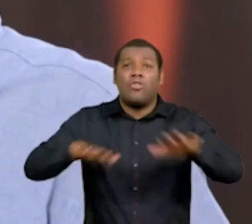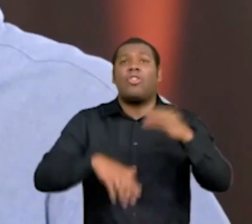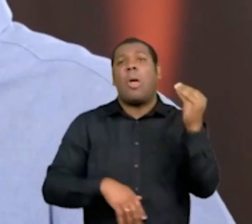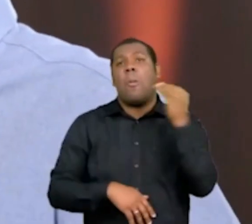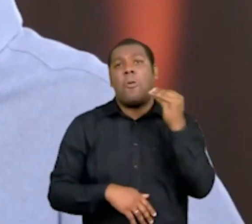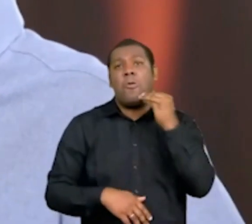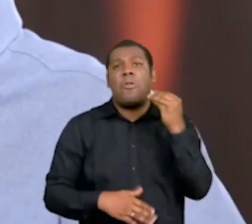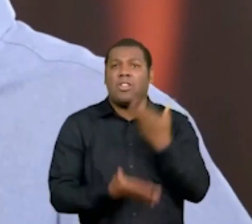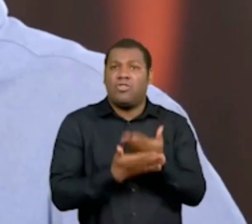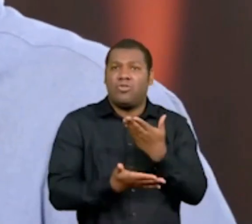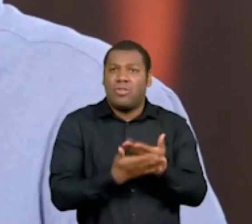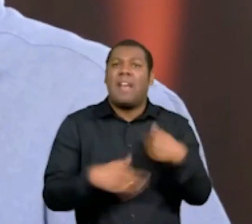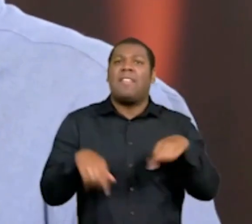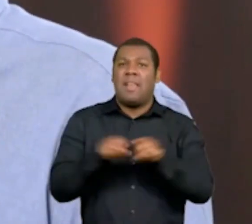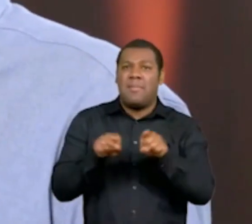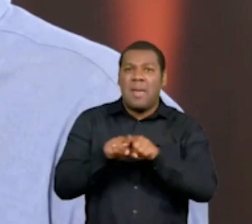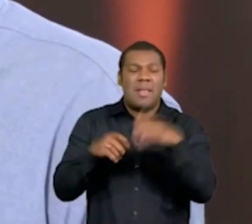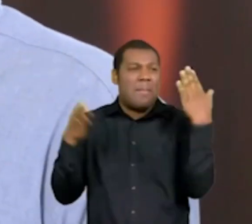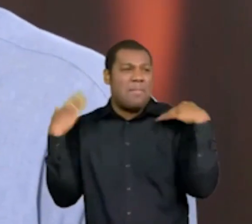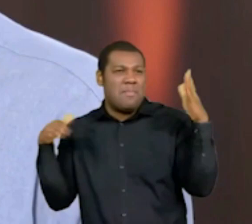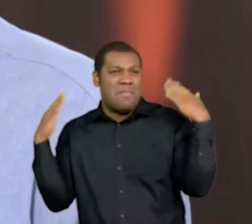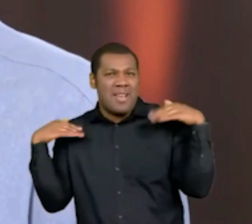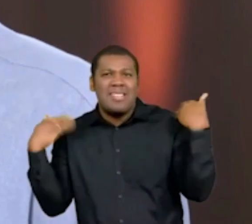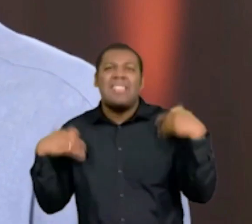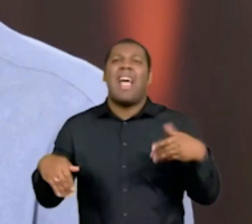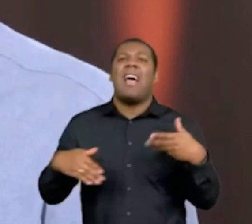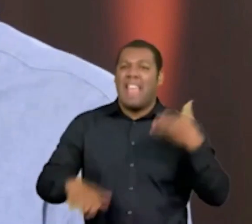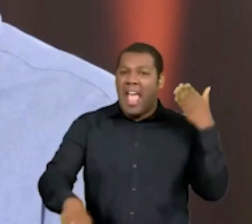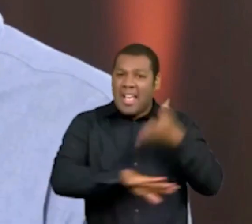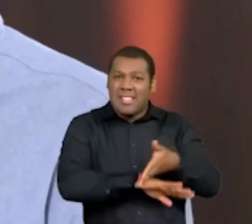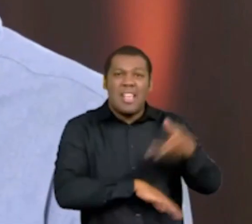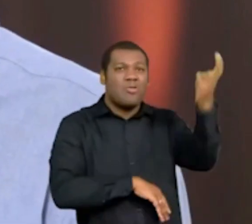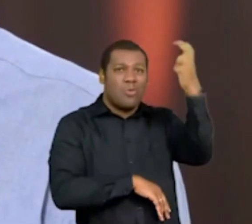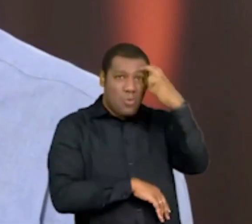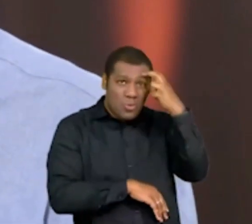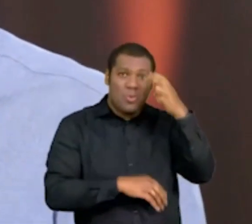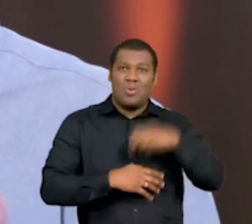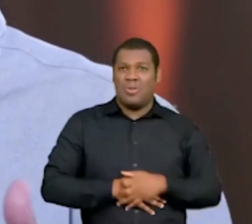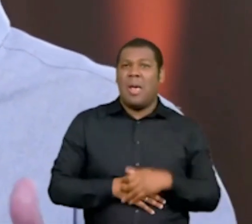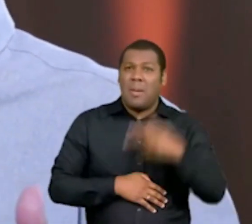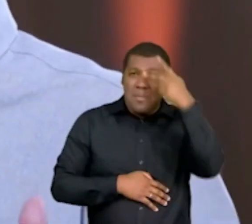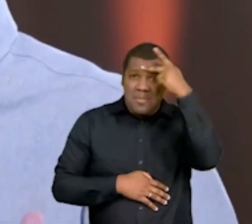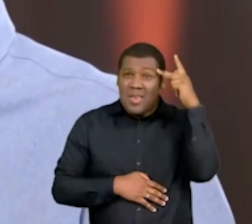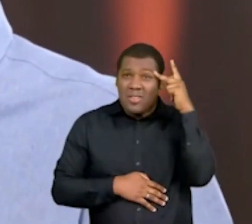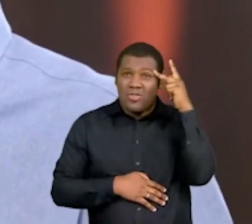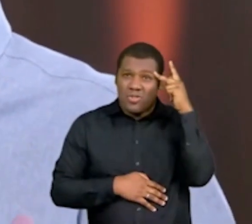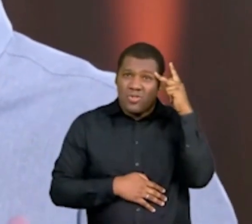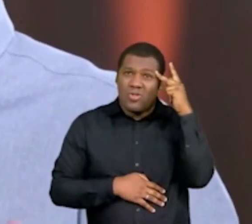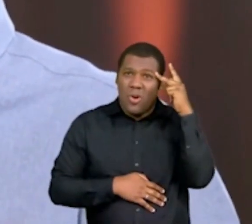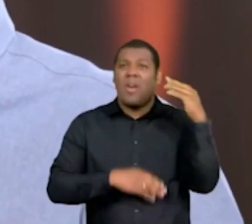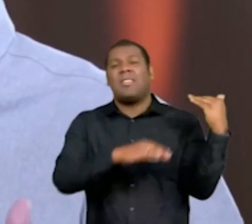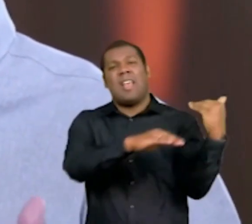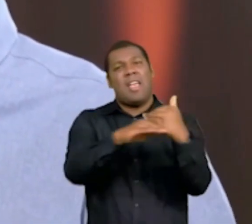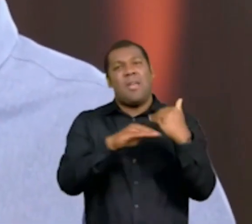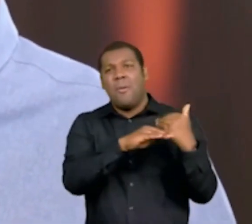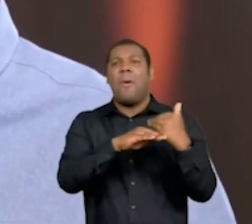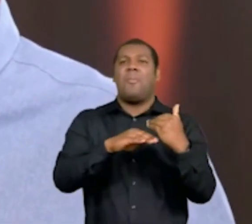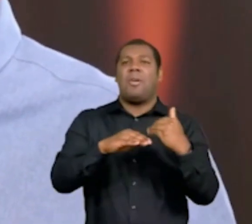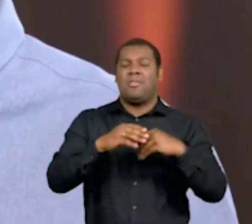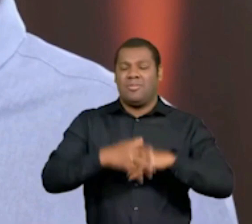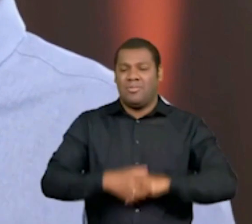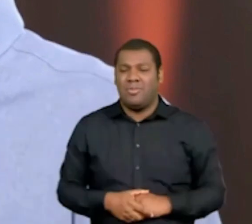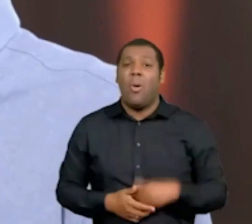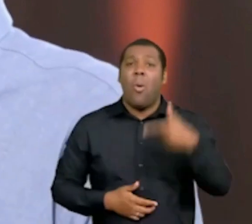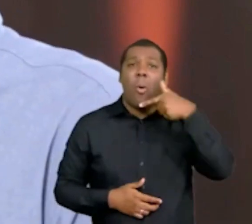acesso à cultura, ou seja, as pessoas viverem mais dignamente. É isso que nós queremos criar e ontem a